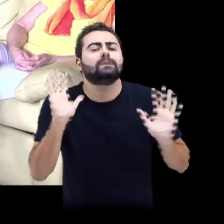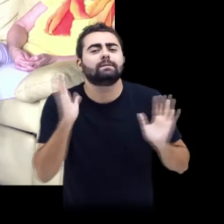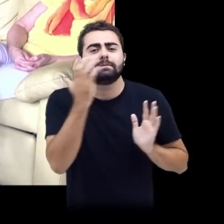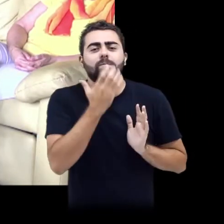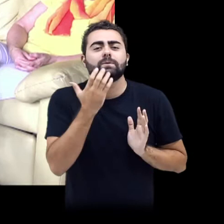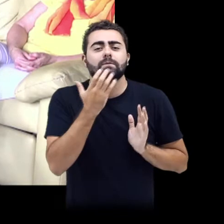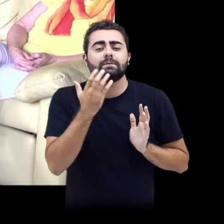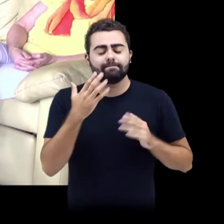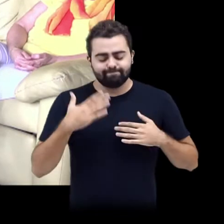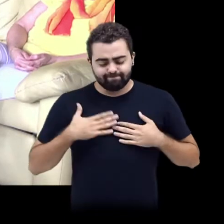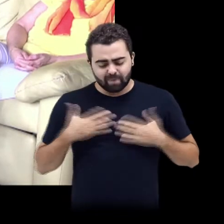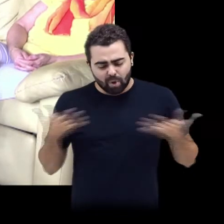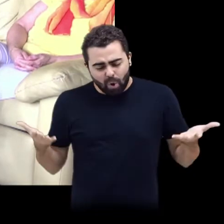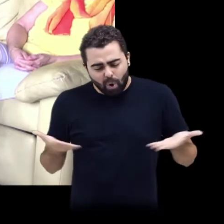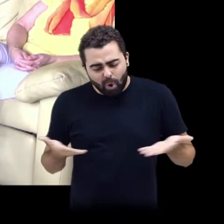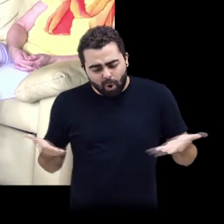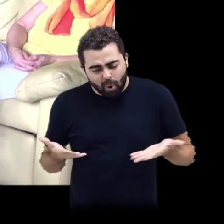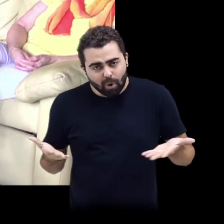triste,